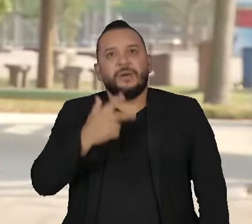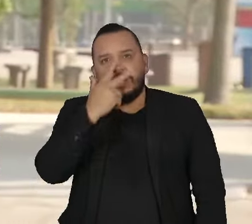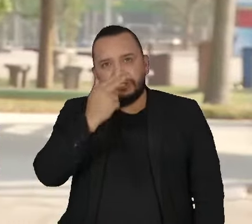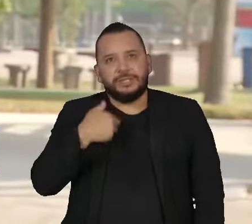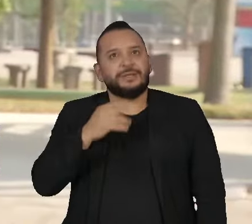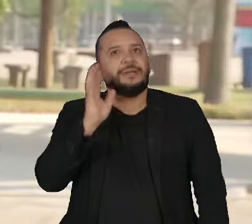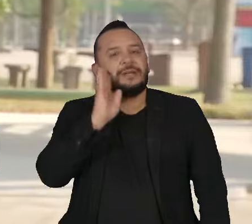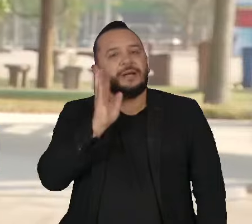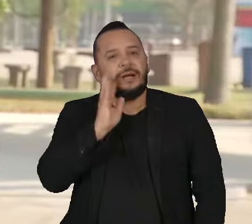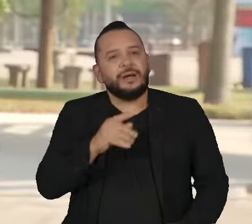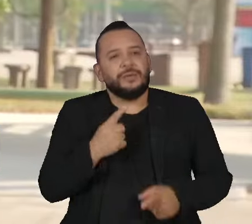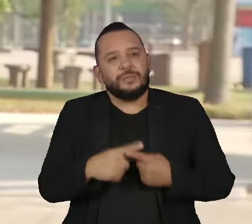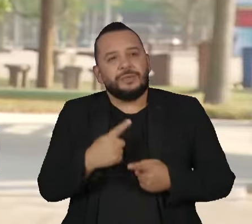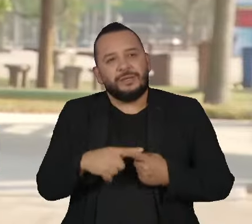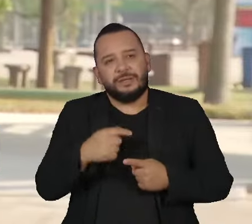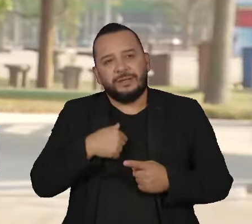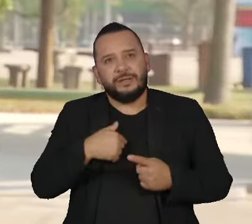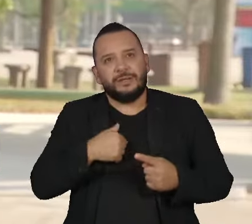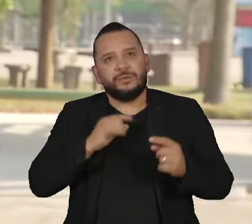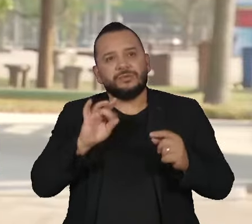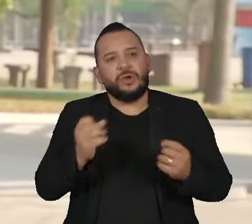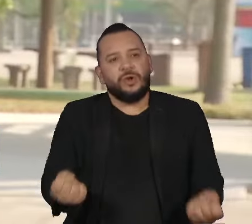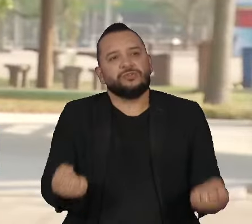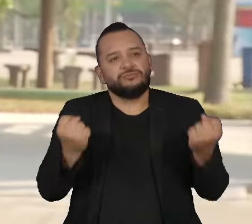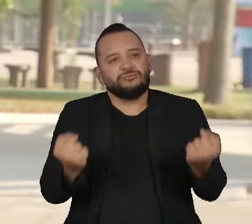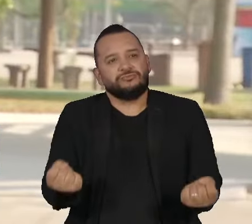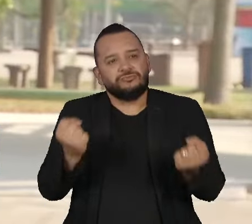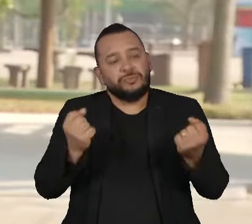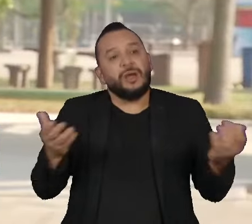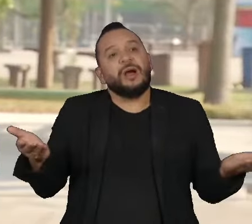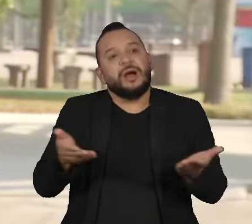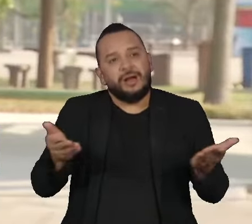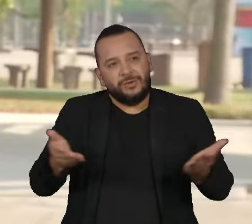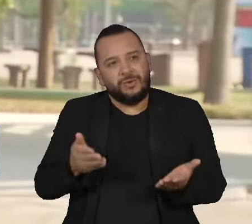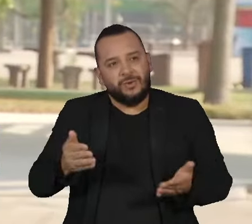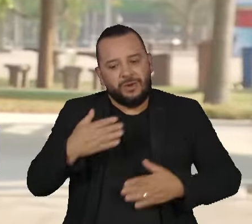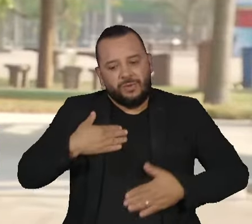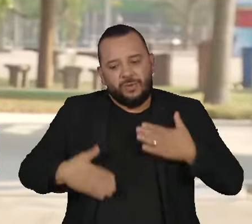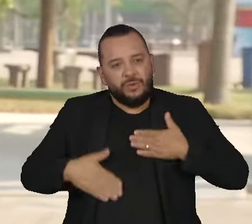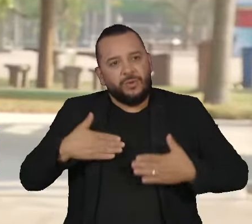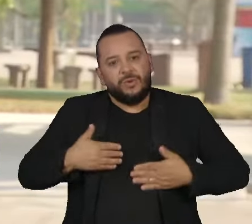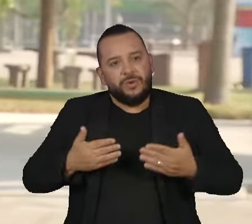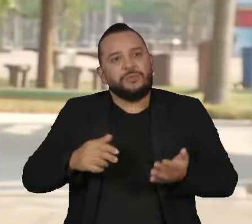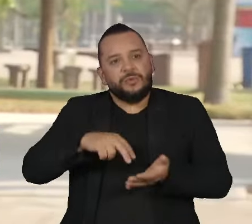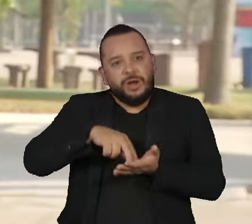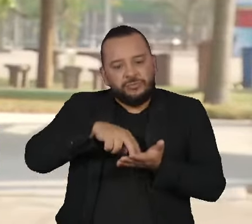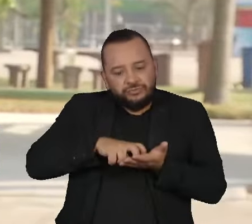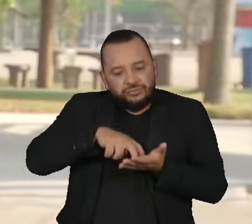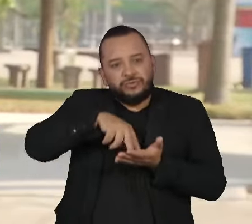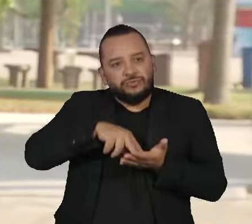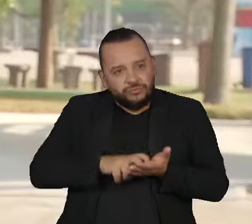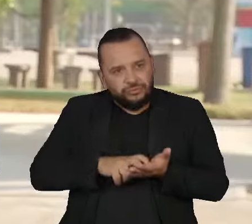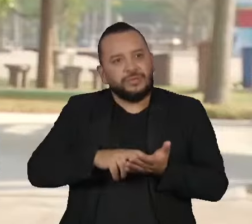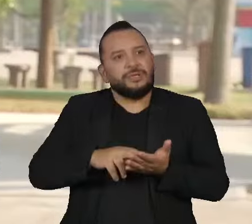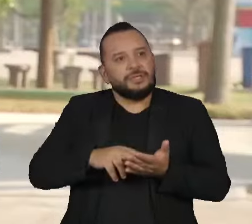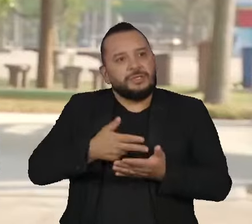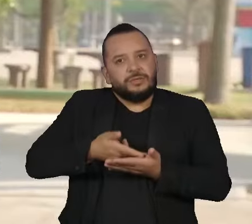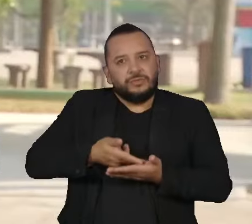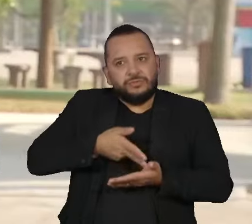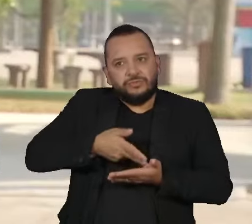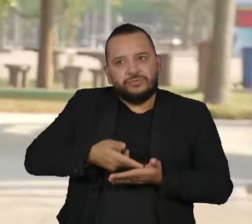porque geralmente só faço a musculação e a calistenia foi algo diferente para mim hoje. Trabalho